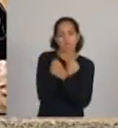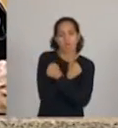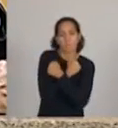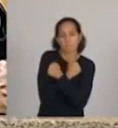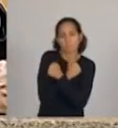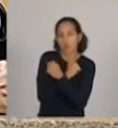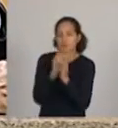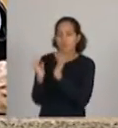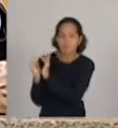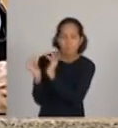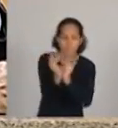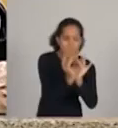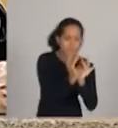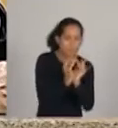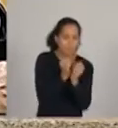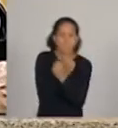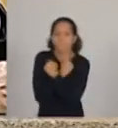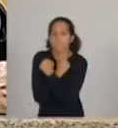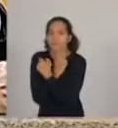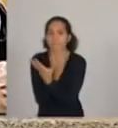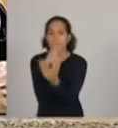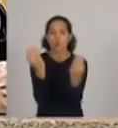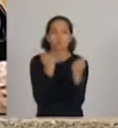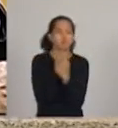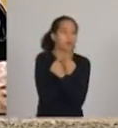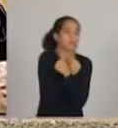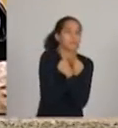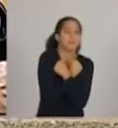os abraços foram fartos, né, naquela